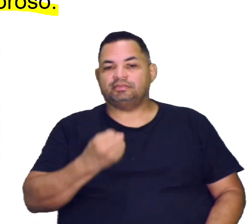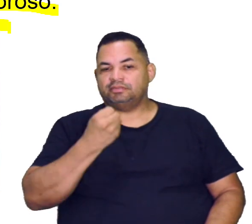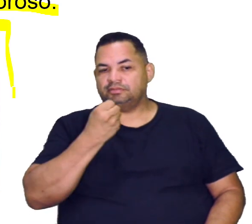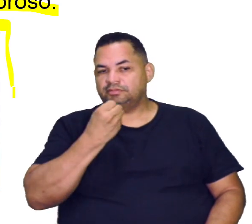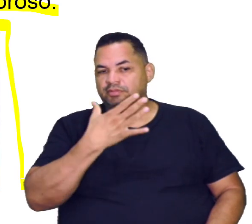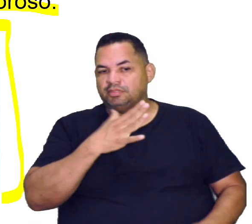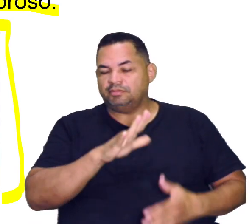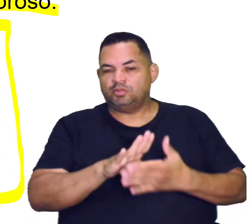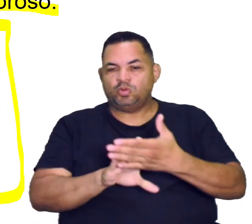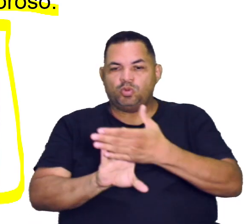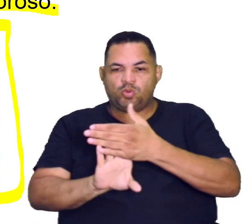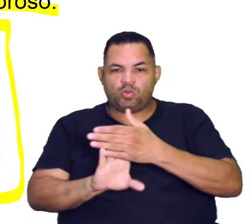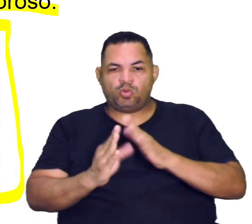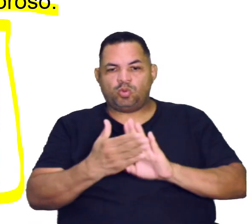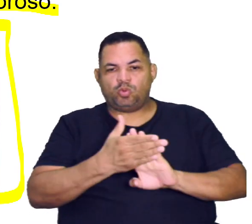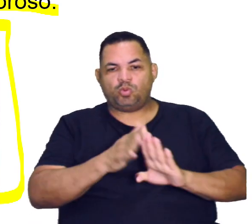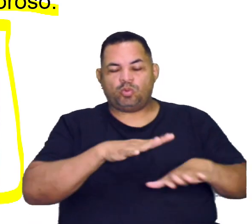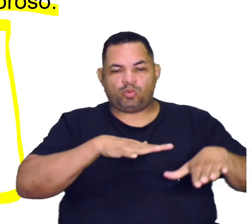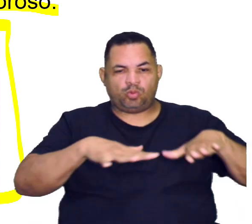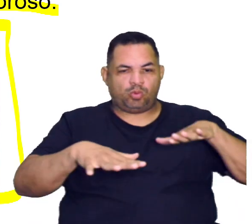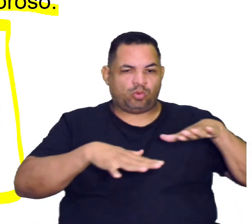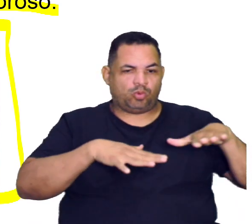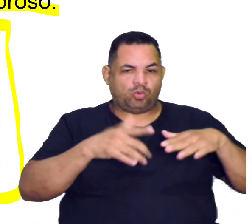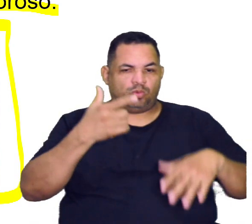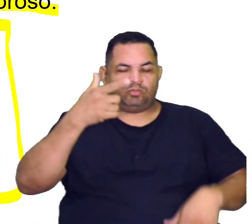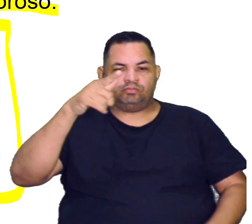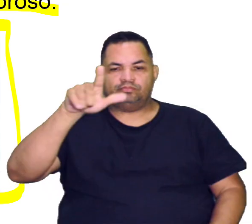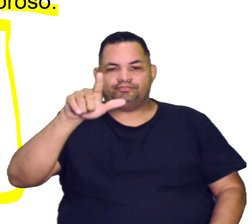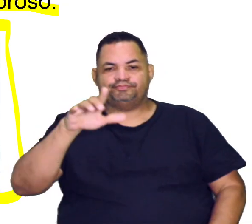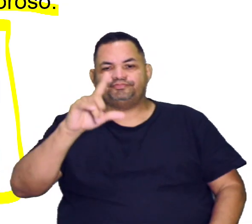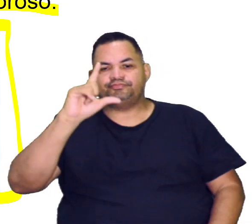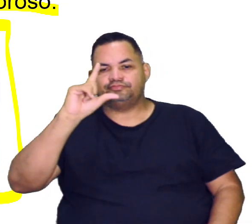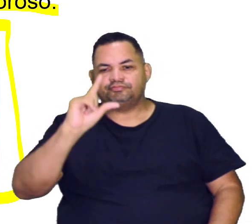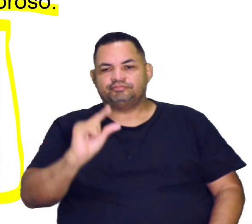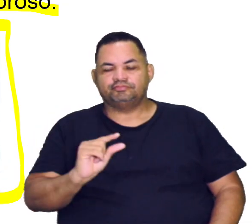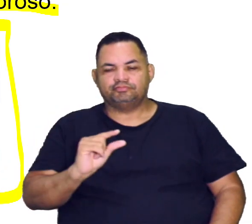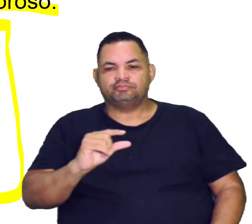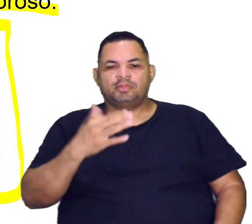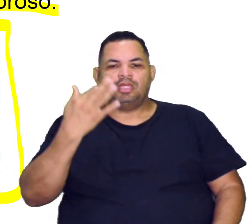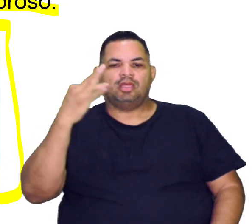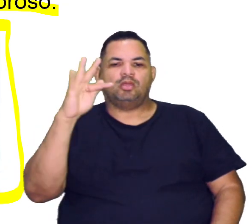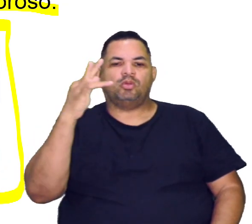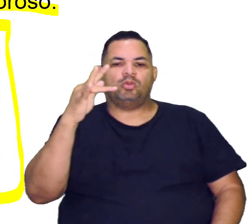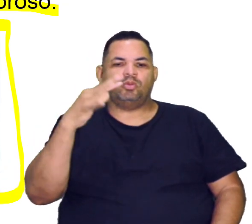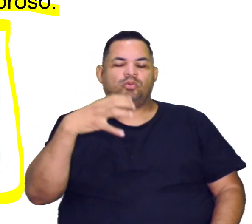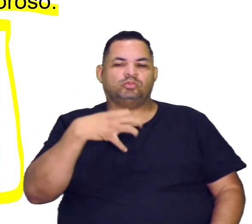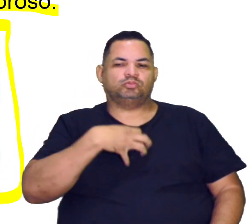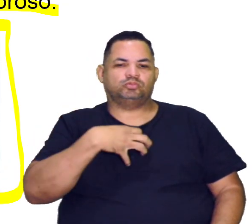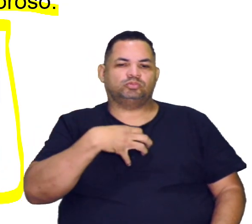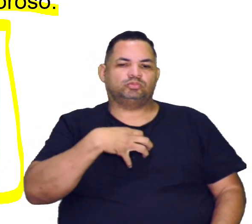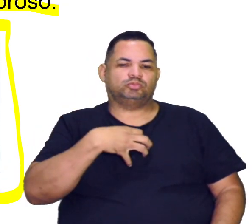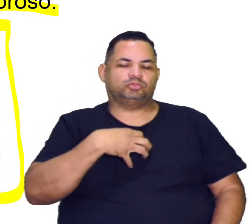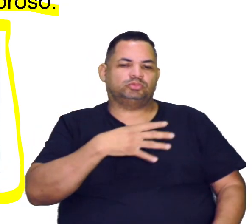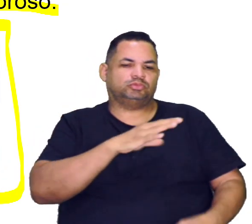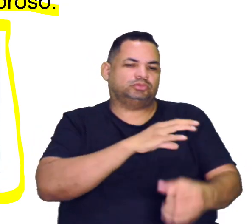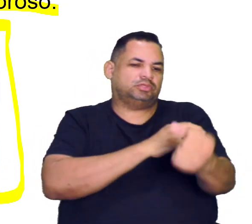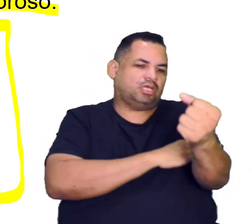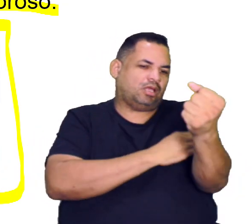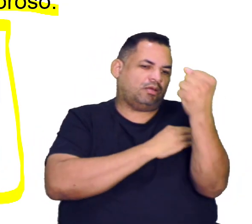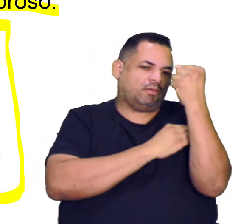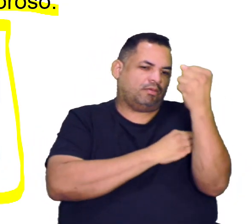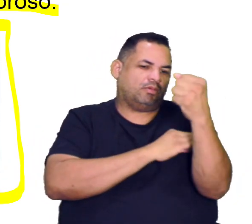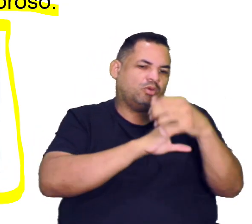aquecimento, gente, é aquele em que eu consigo reduzir as dores que são sentidas aí no músculo,